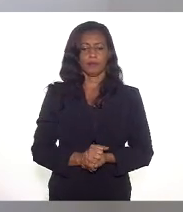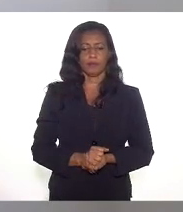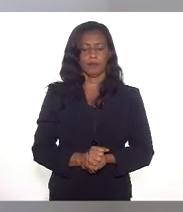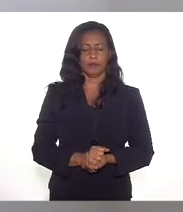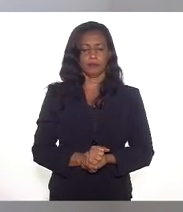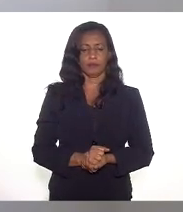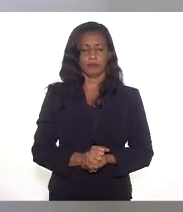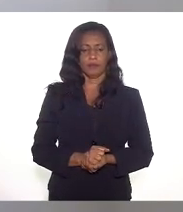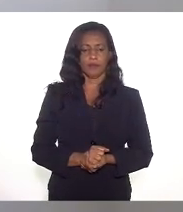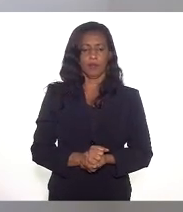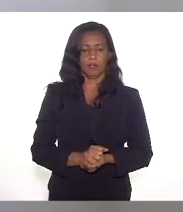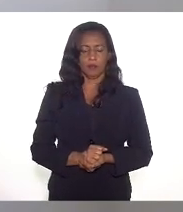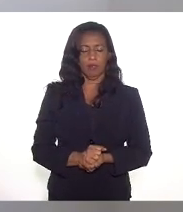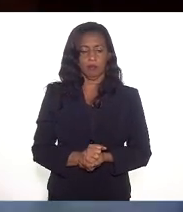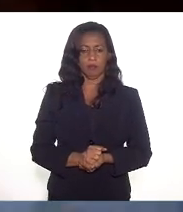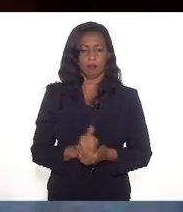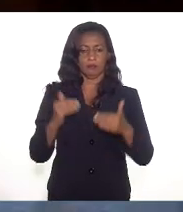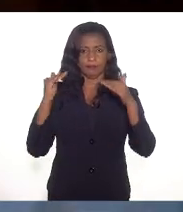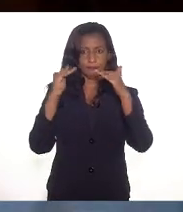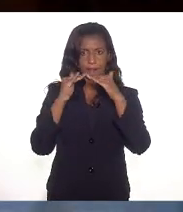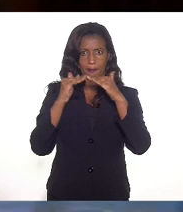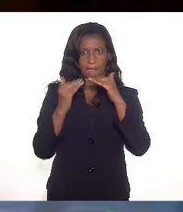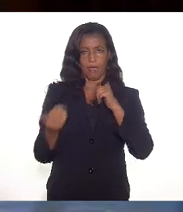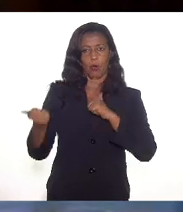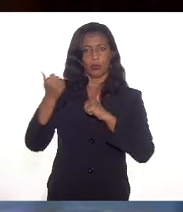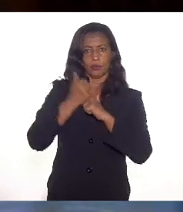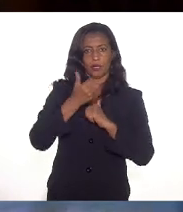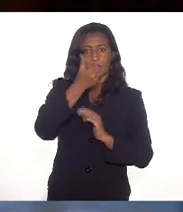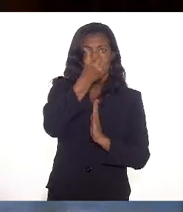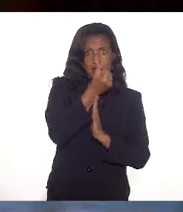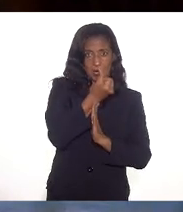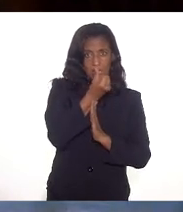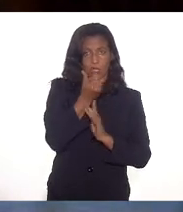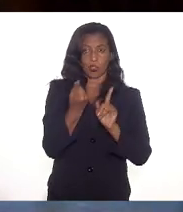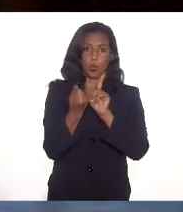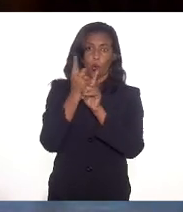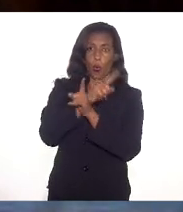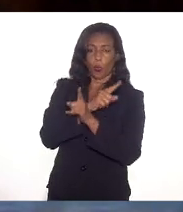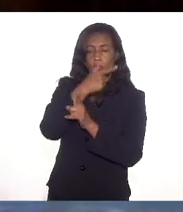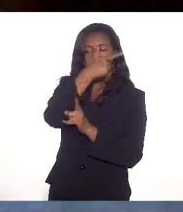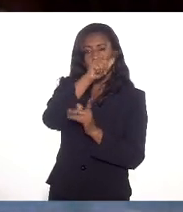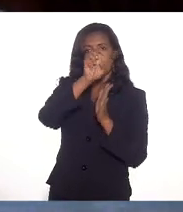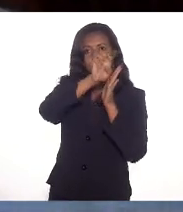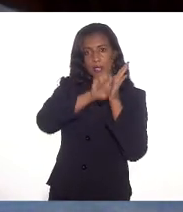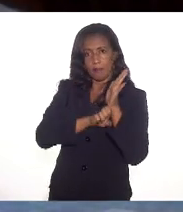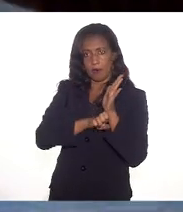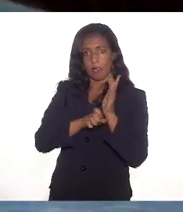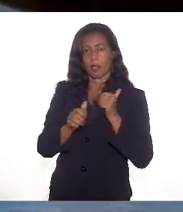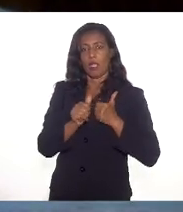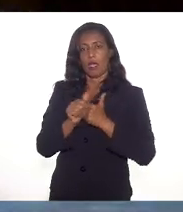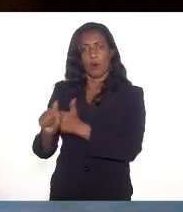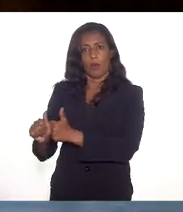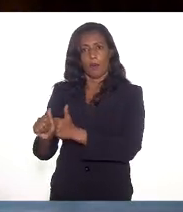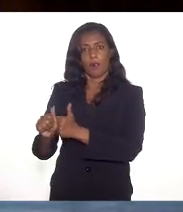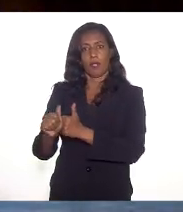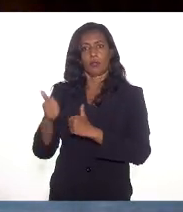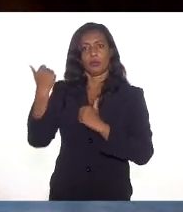som antes de terminar a fala. É favorável com subemenda, emenda 6, contrárias demais emendas, concluindo por substitutivo e na forma final de